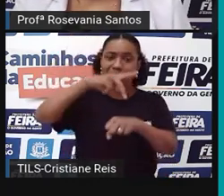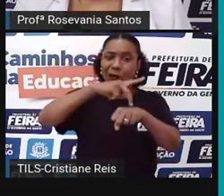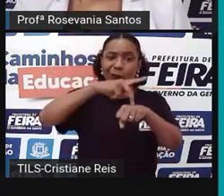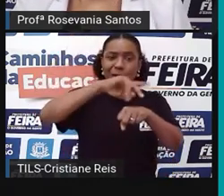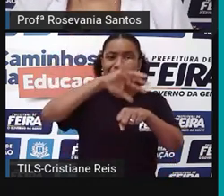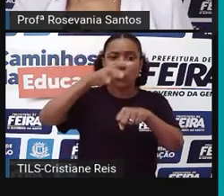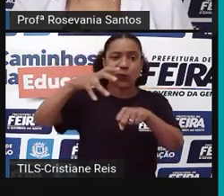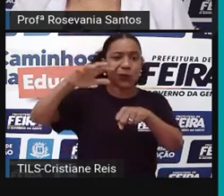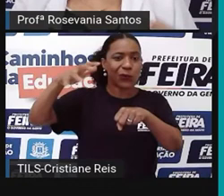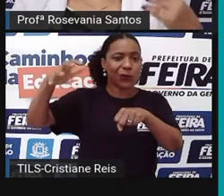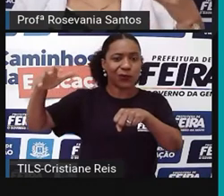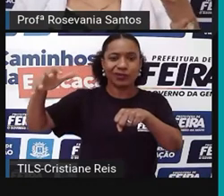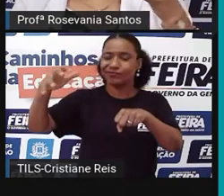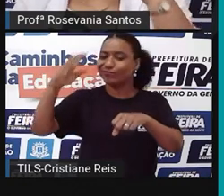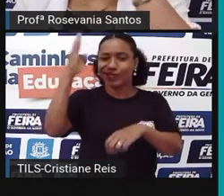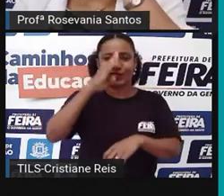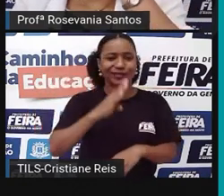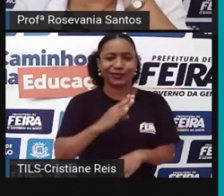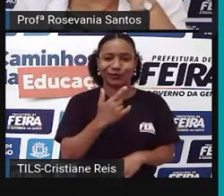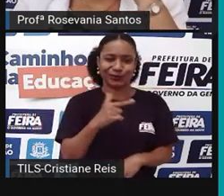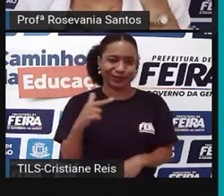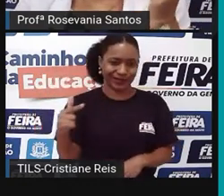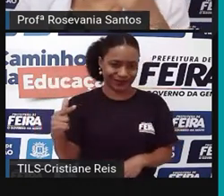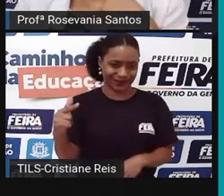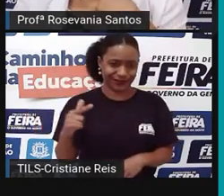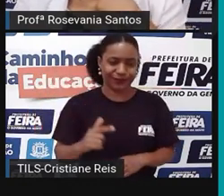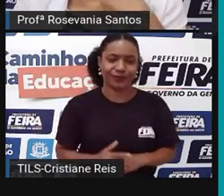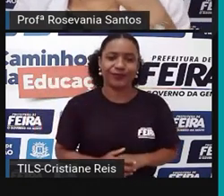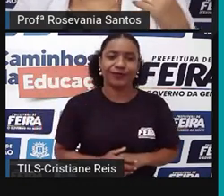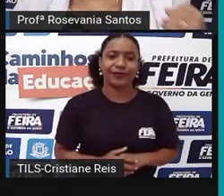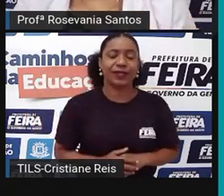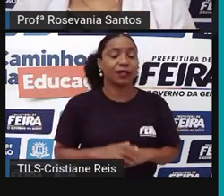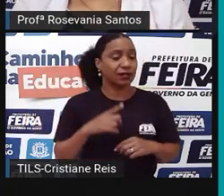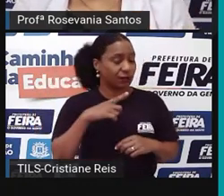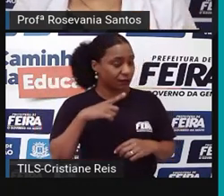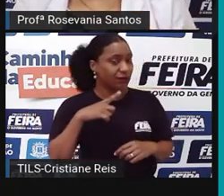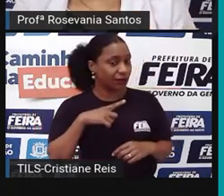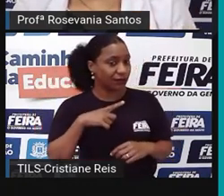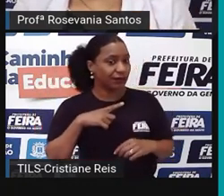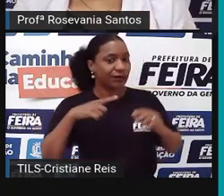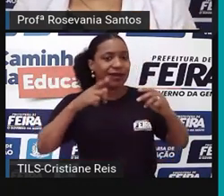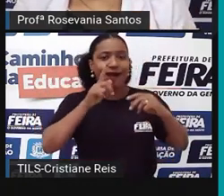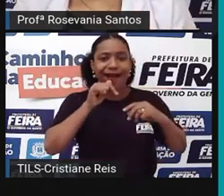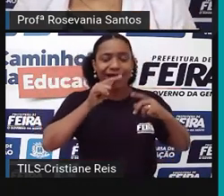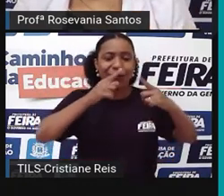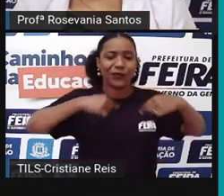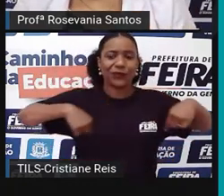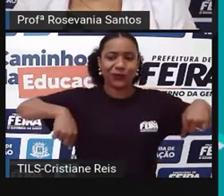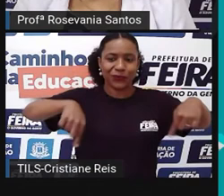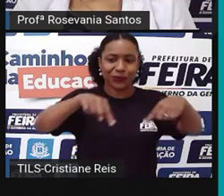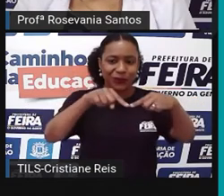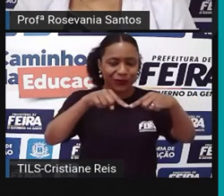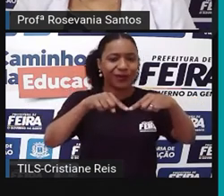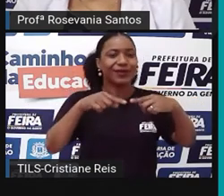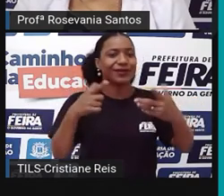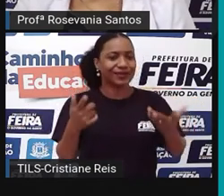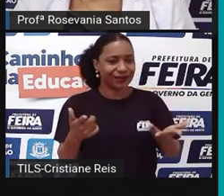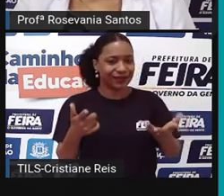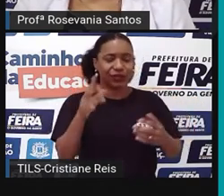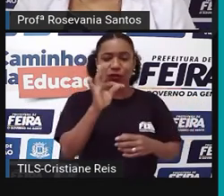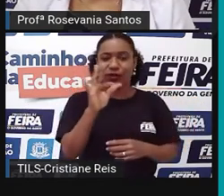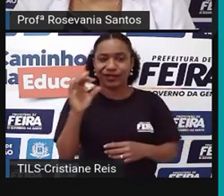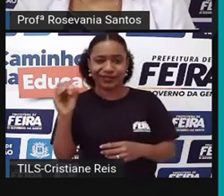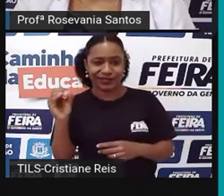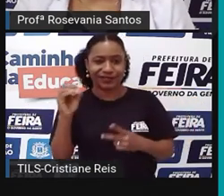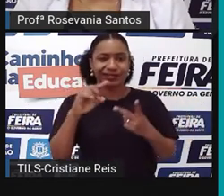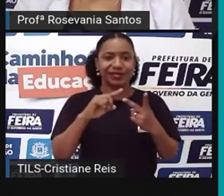não temos áreas de montanha. Então, a presença de bacias hidrográficas, a exemplo, né, da bacia do Tocantins, da